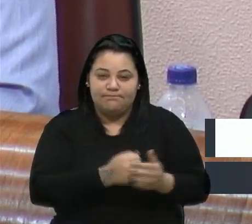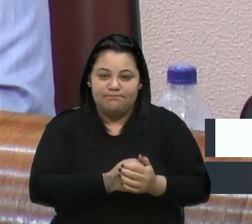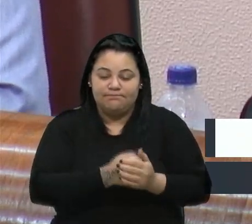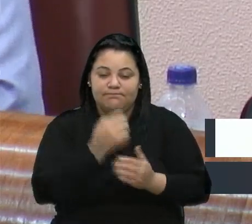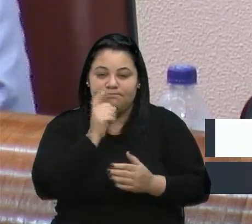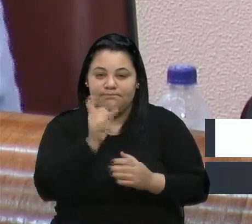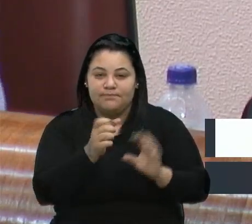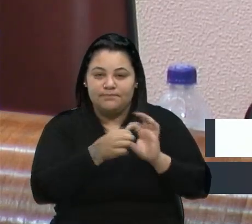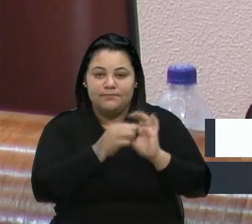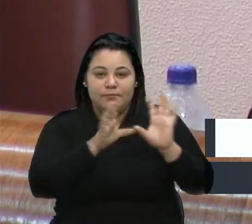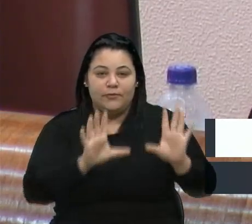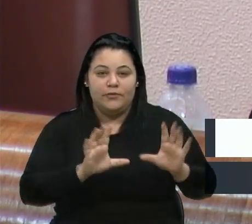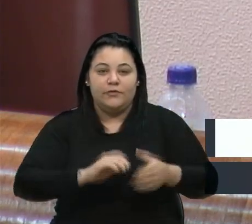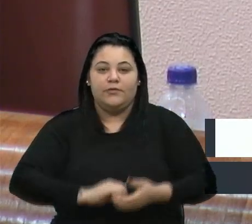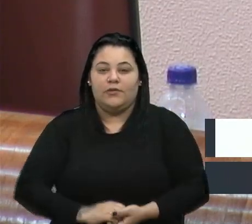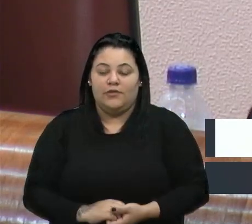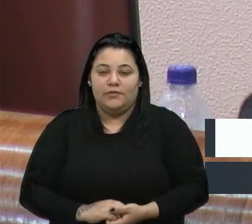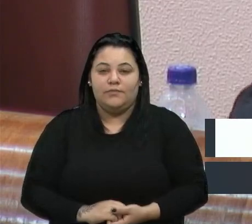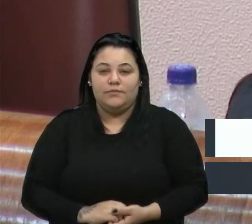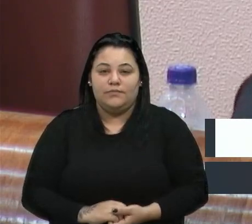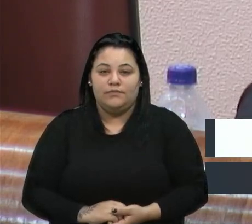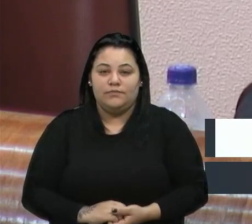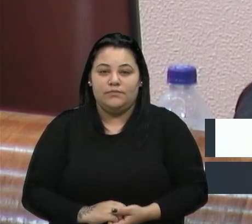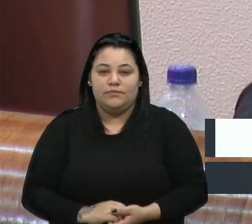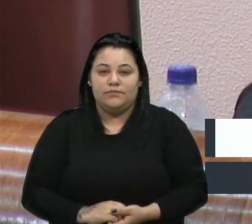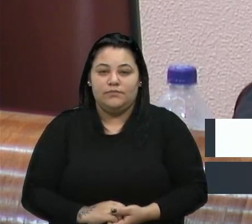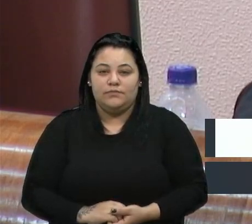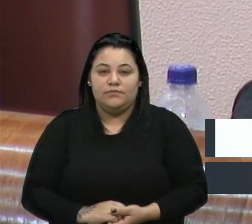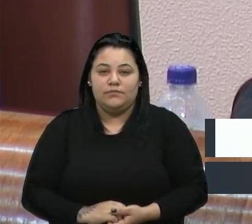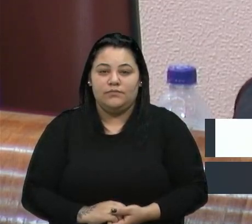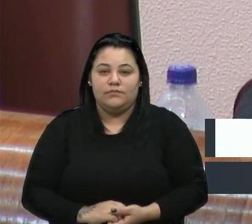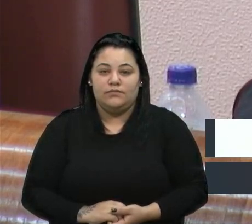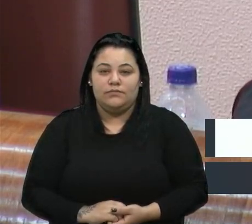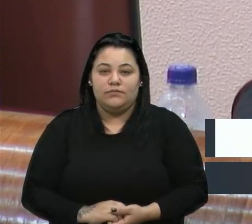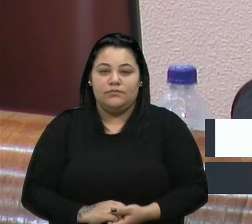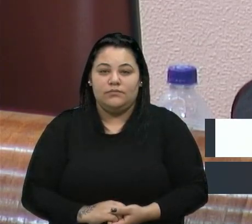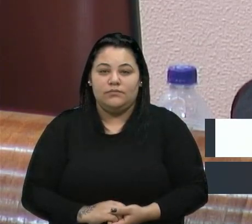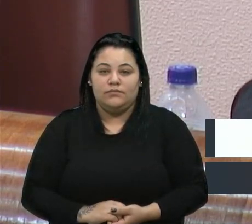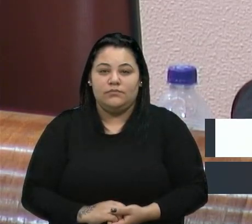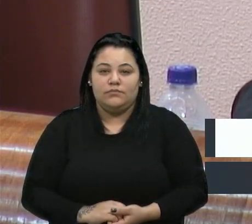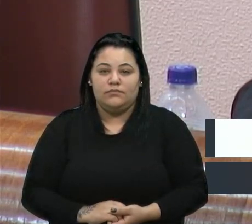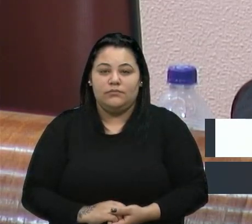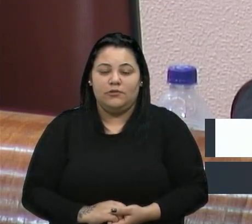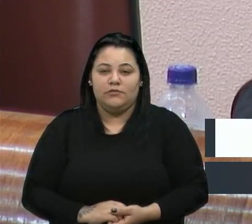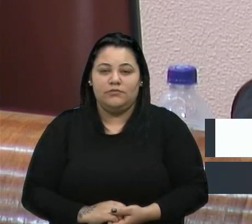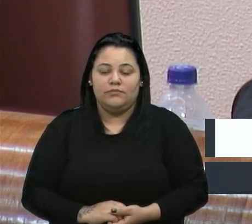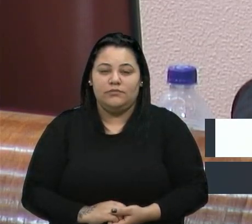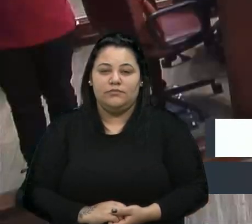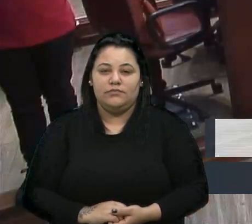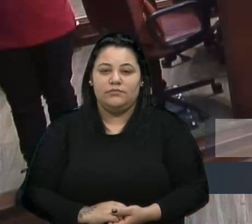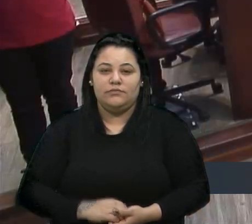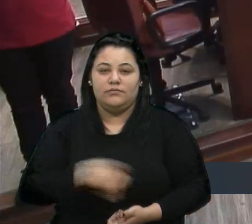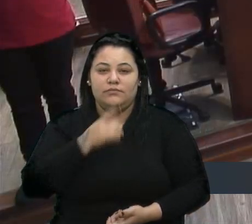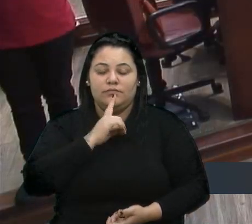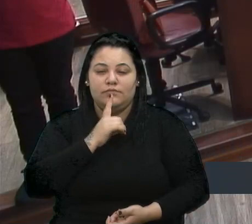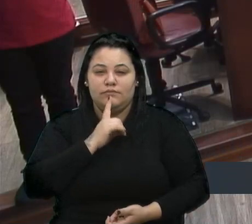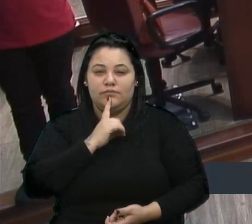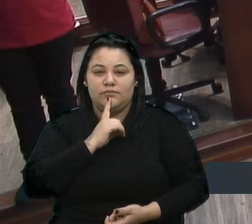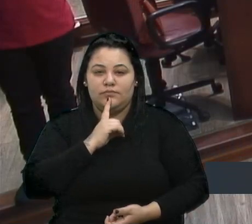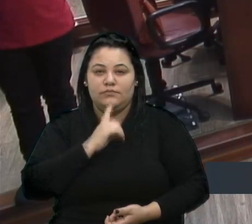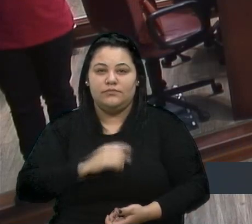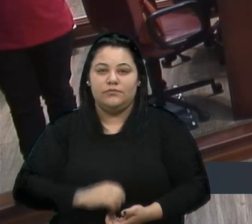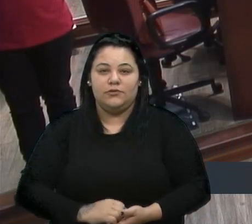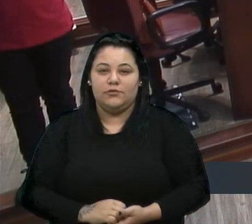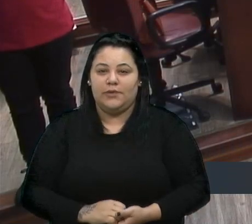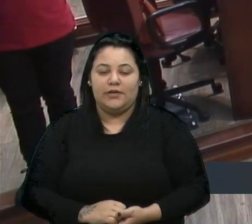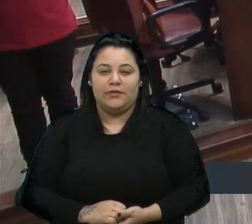senhores vereadores e vereadoras. Peço a palavra. Primeiro vereador inscrito, Alberto Meneguzzi, com a palavra.